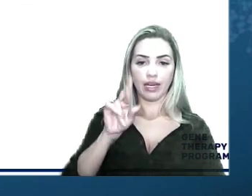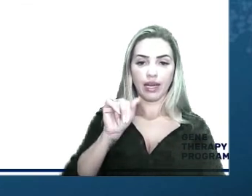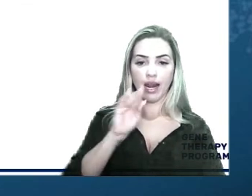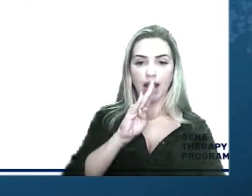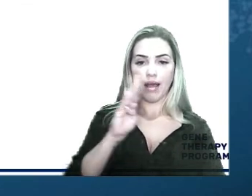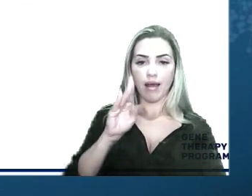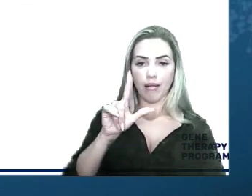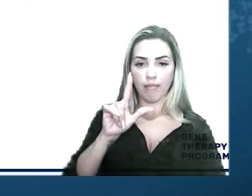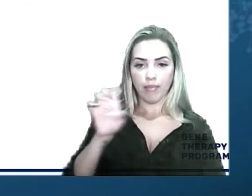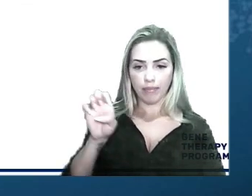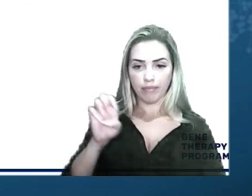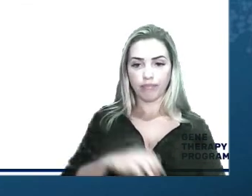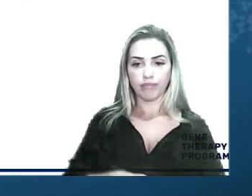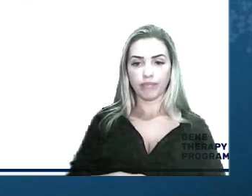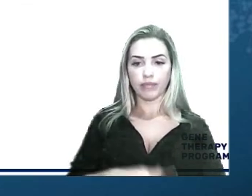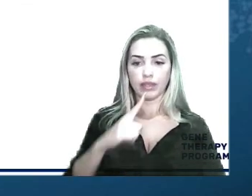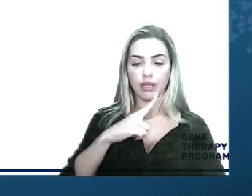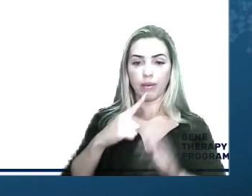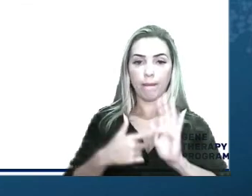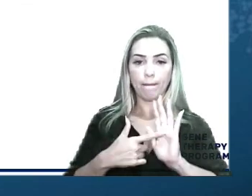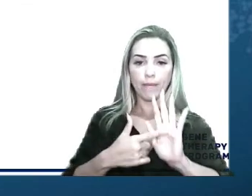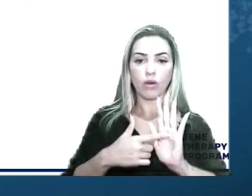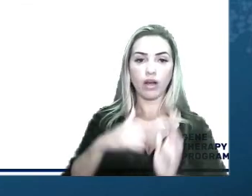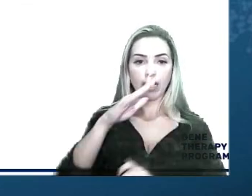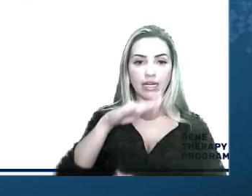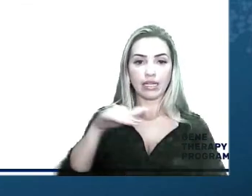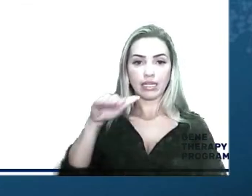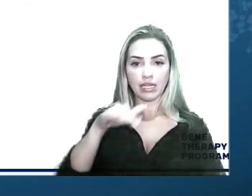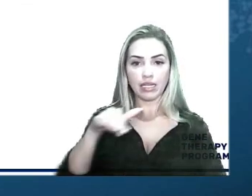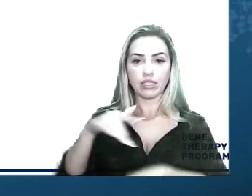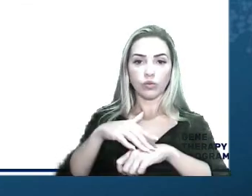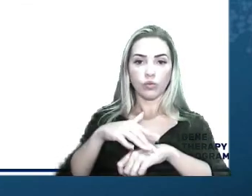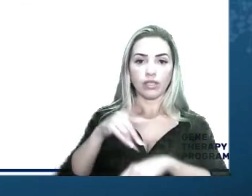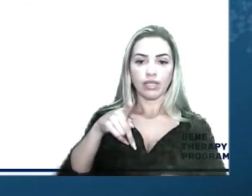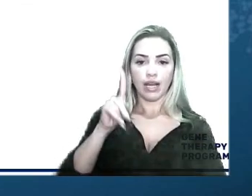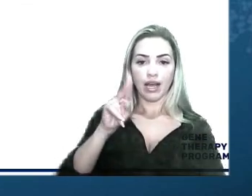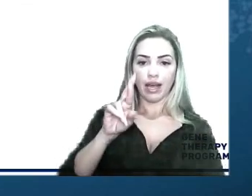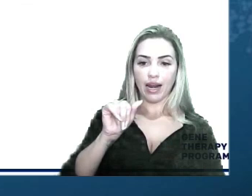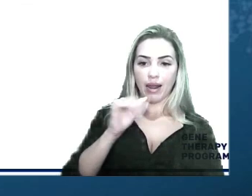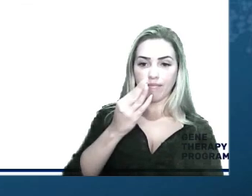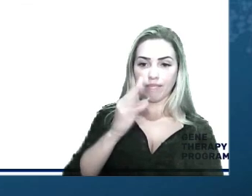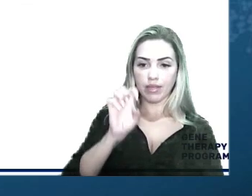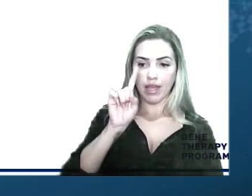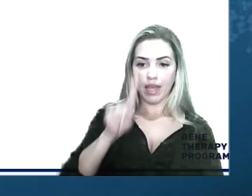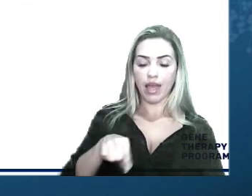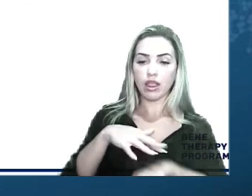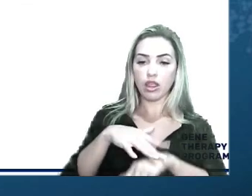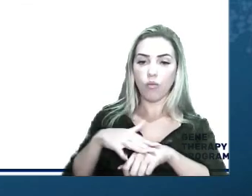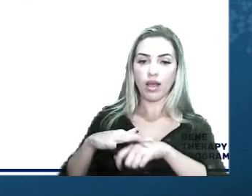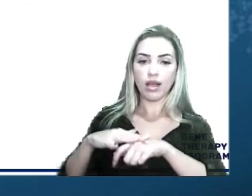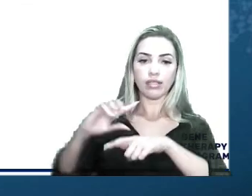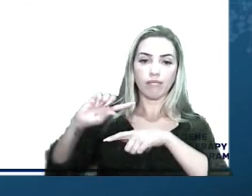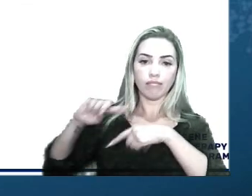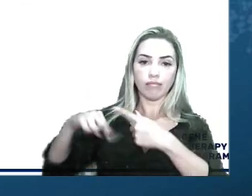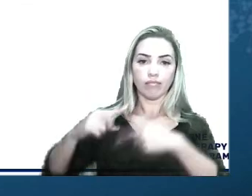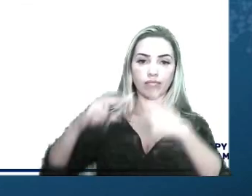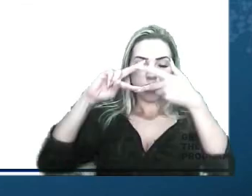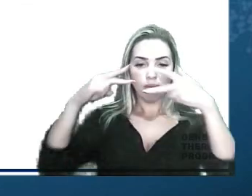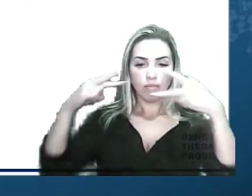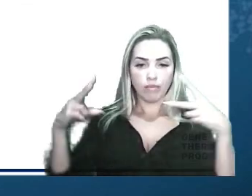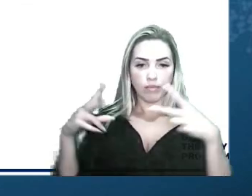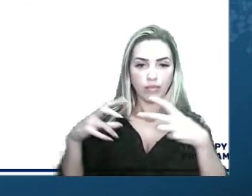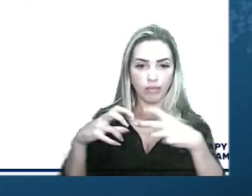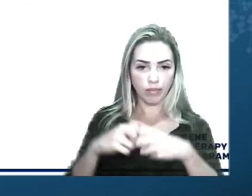mostra Krabbe infantil, doença de Krabbe, e é uma doença degenerativa e